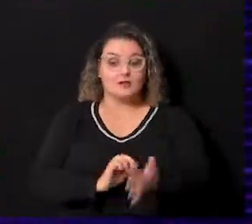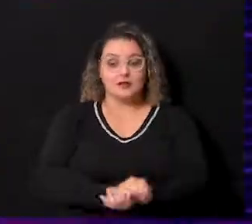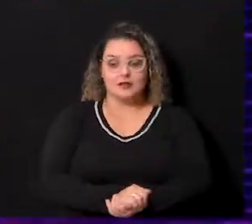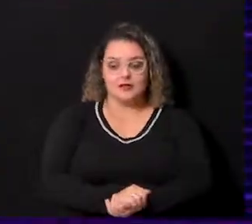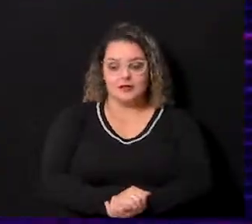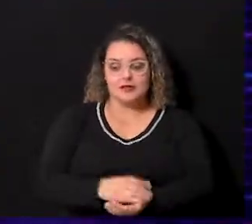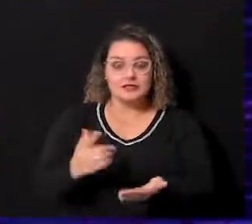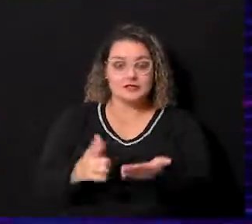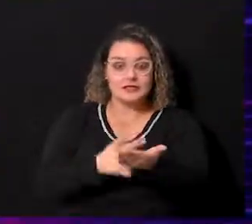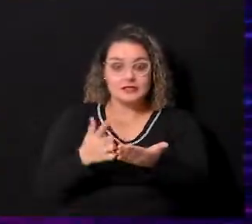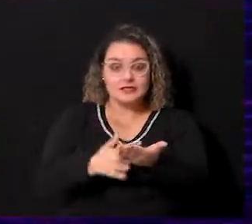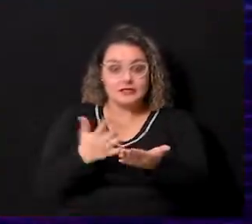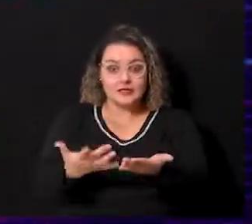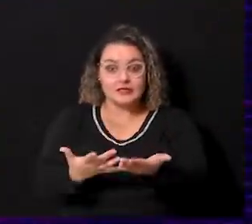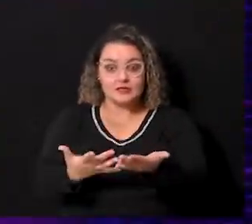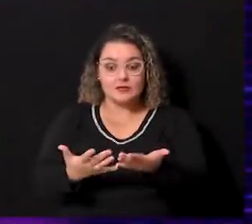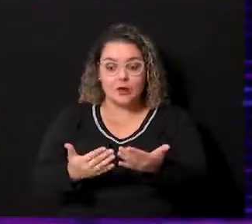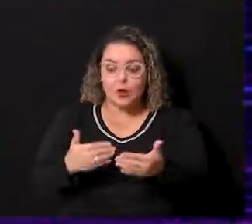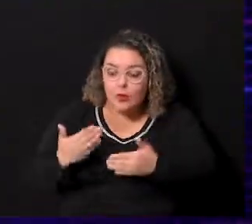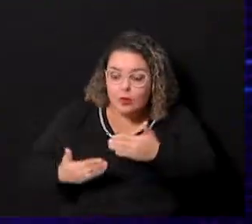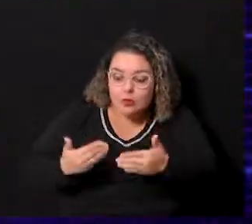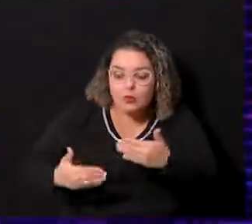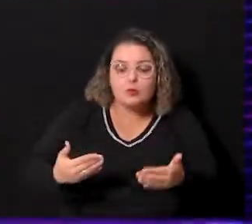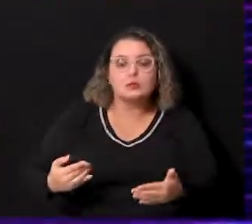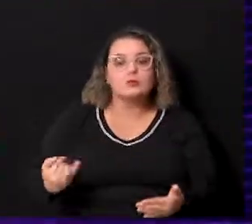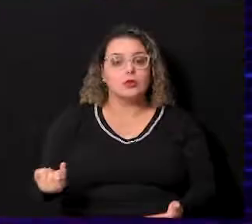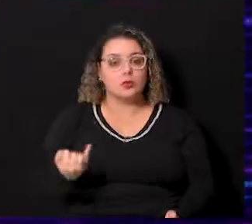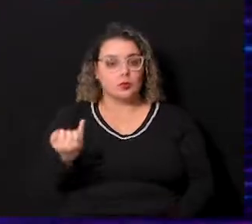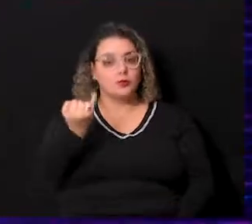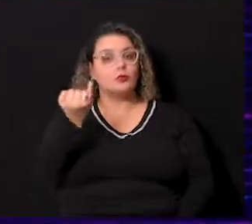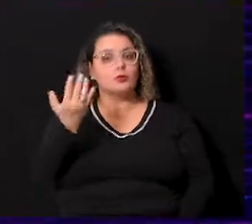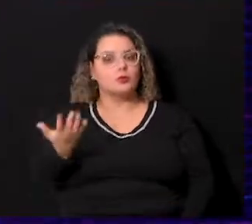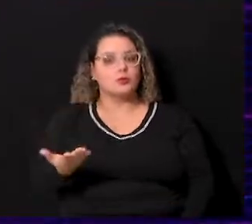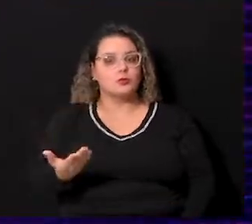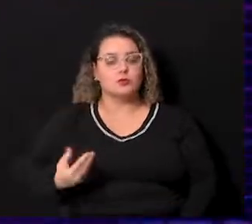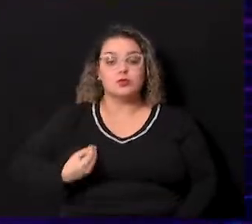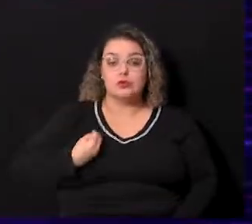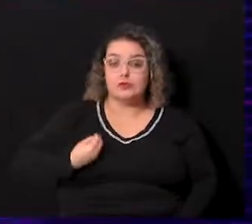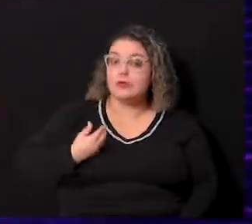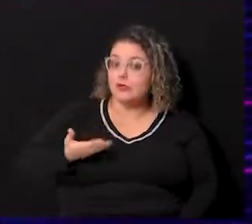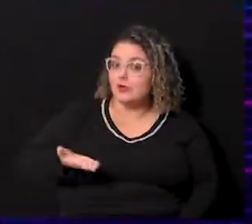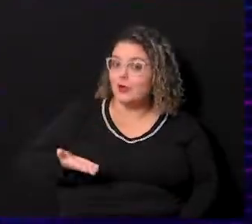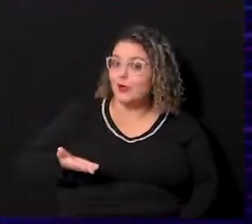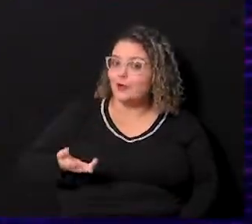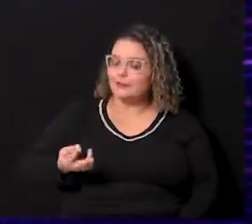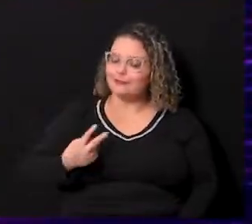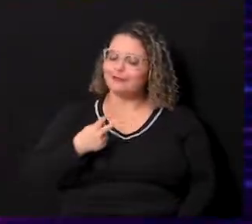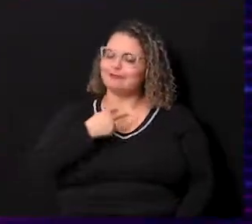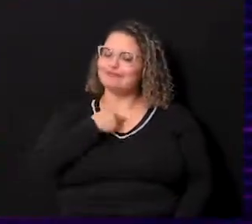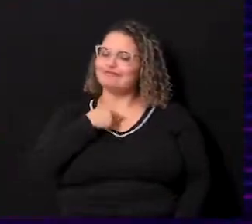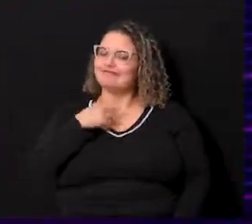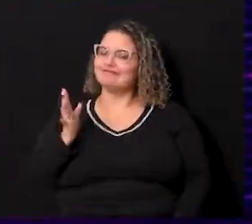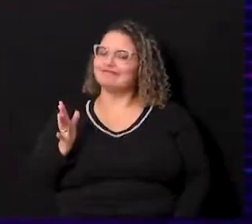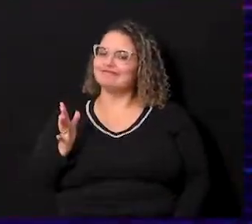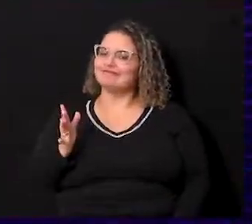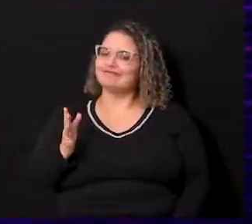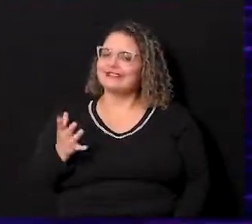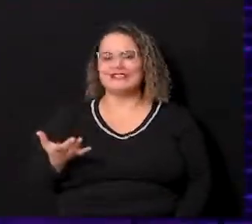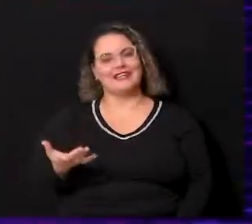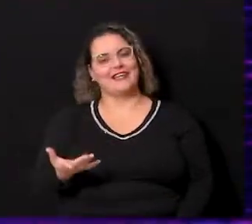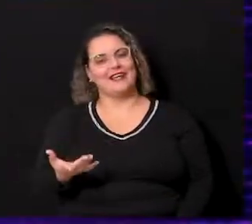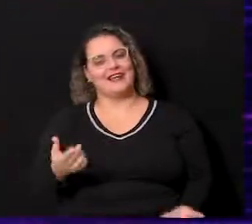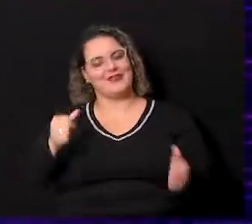livro leva a um percurso muito importante na vida dela, que aí eu não posso mais falar mais do que isso, porque senão